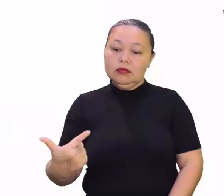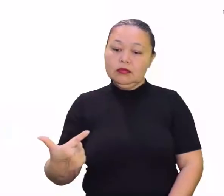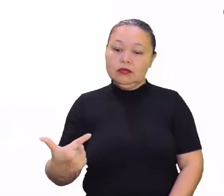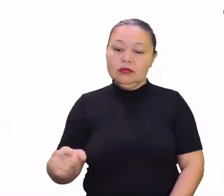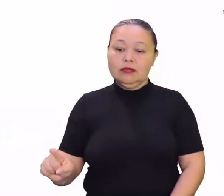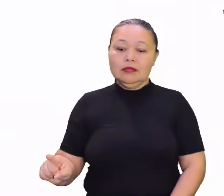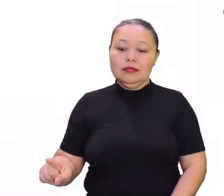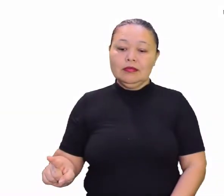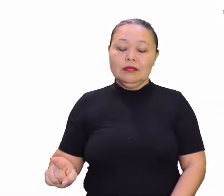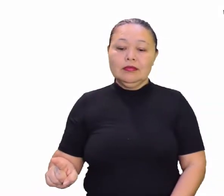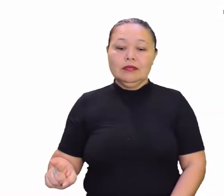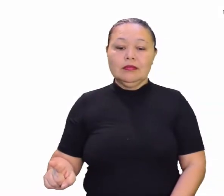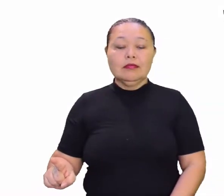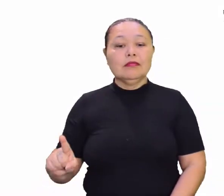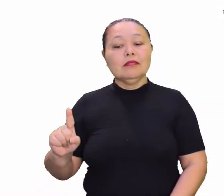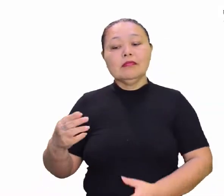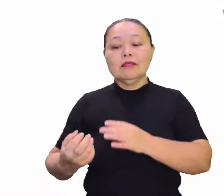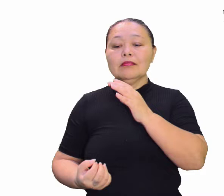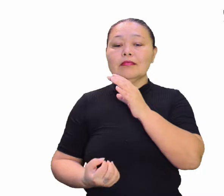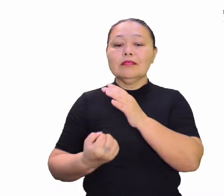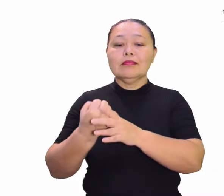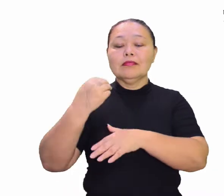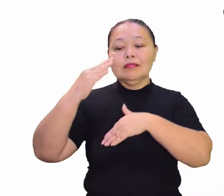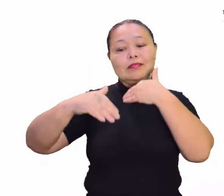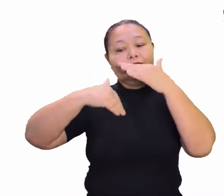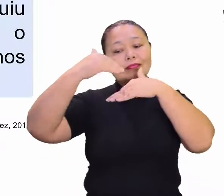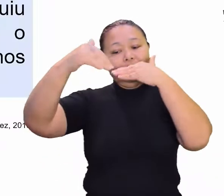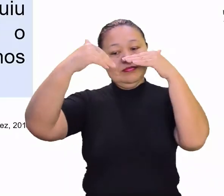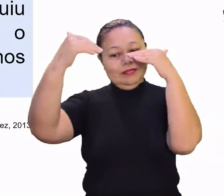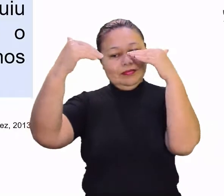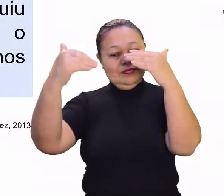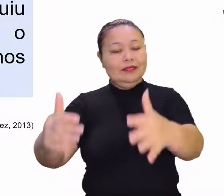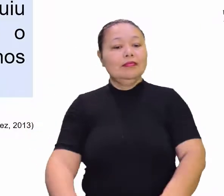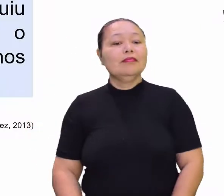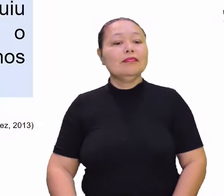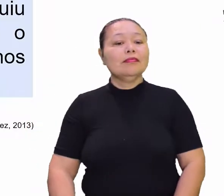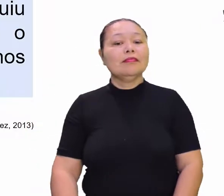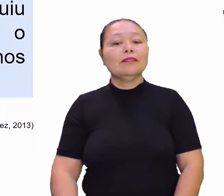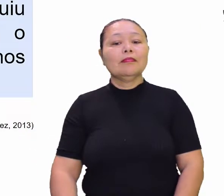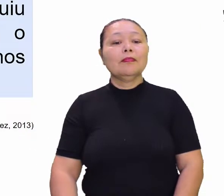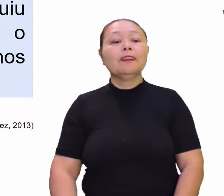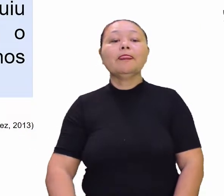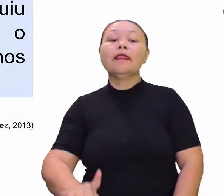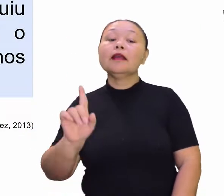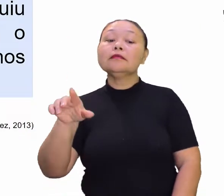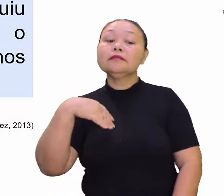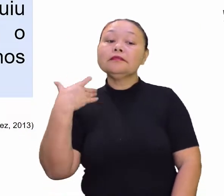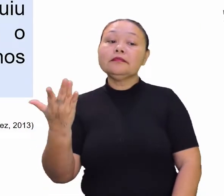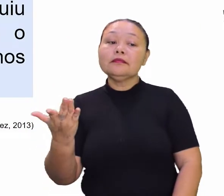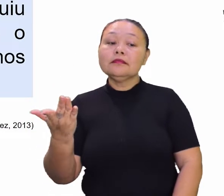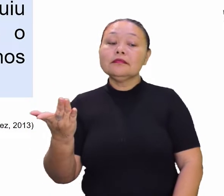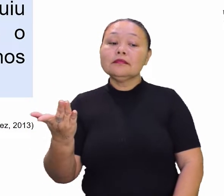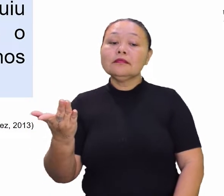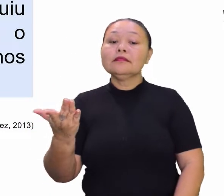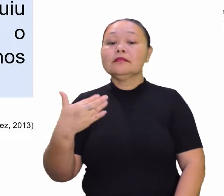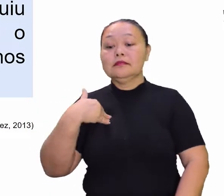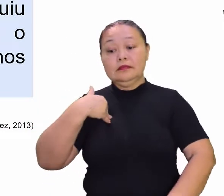28.2, Origens do Subdesenvolvimento. Nós vimos que